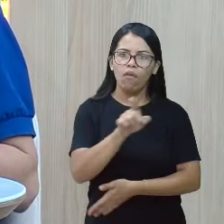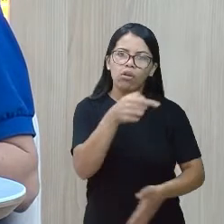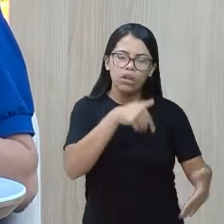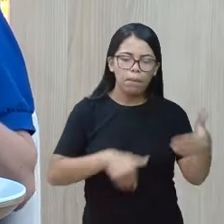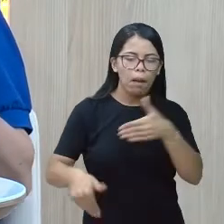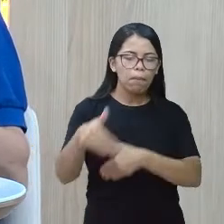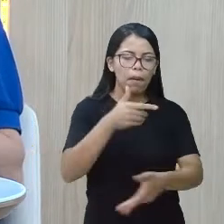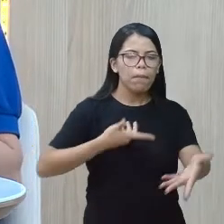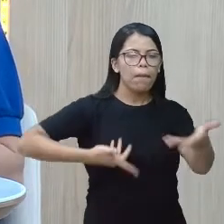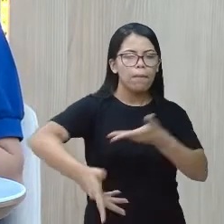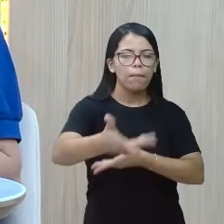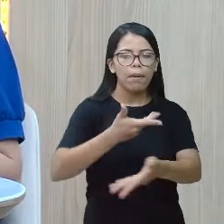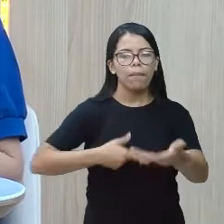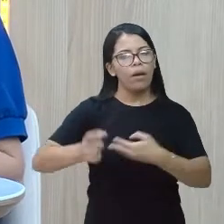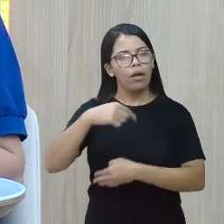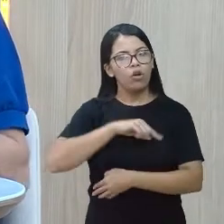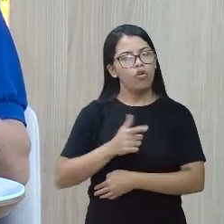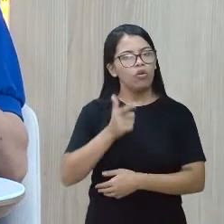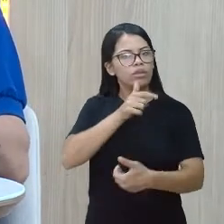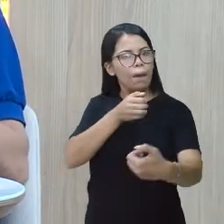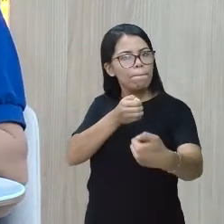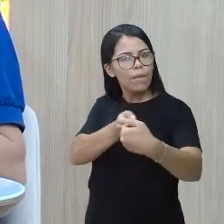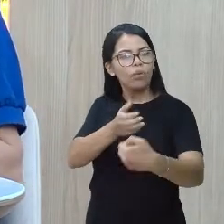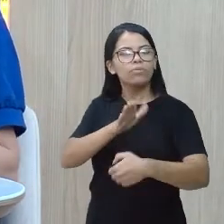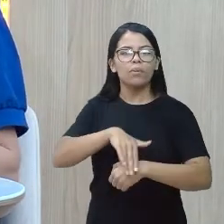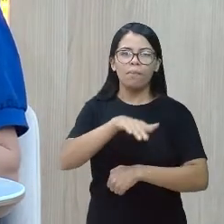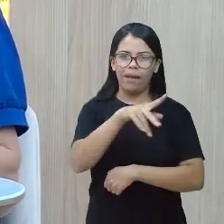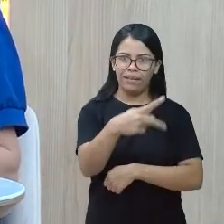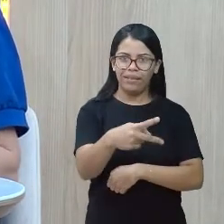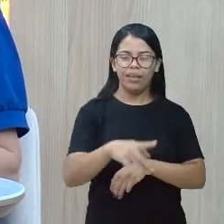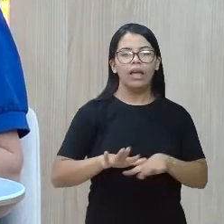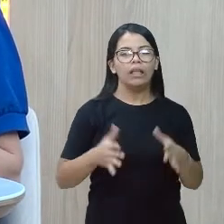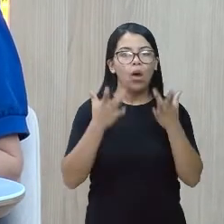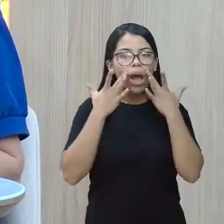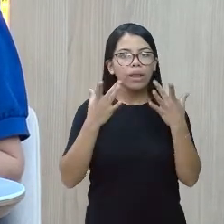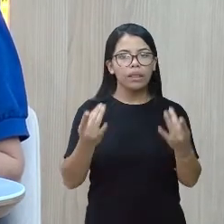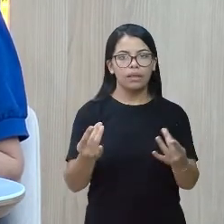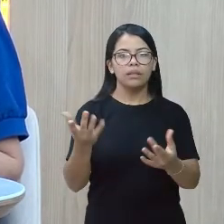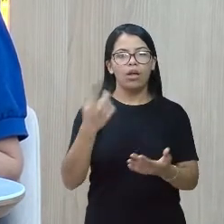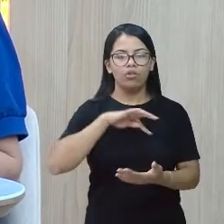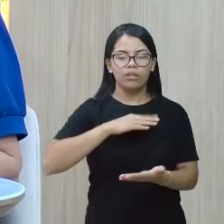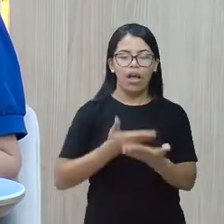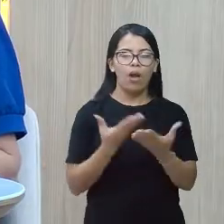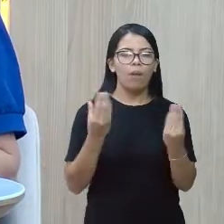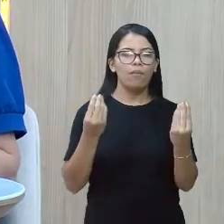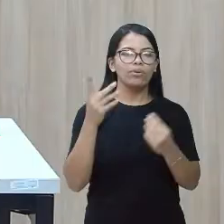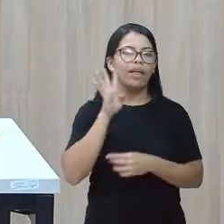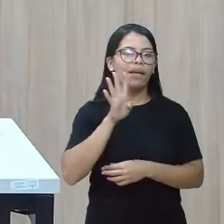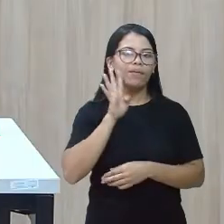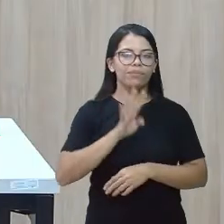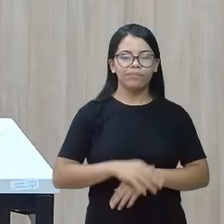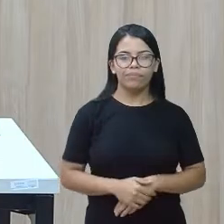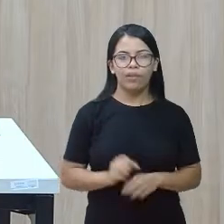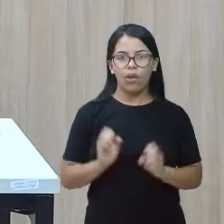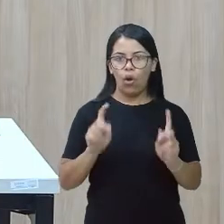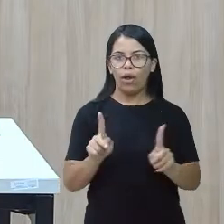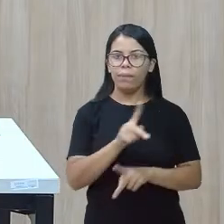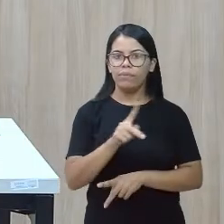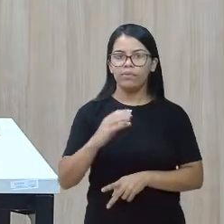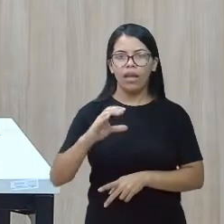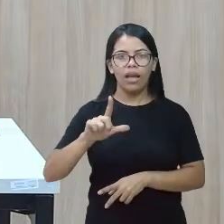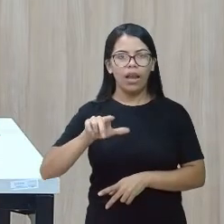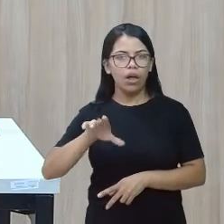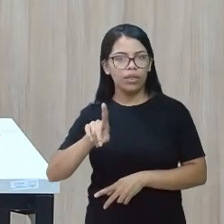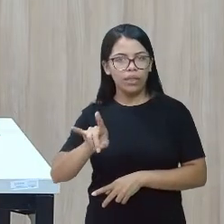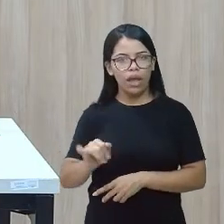interagindo conosco, chegamos mais perto de vocês. Então, prestem bastante atenção, vai ser bem legal a nossa aula. Ok, professora Cláudia, que